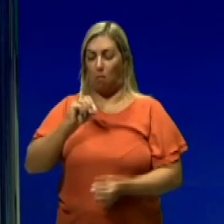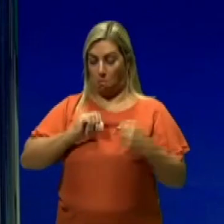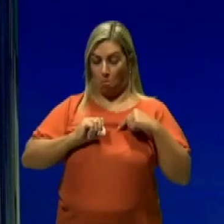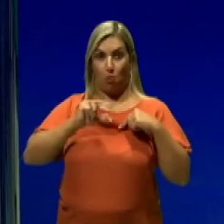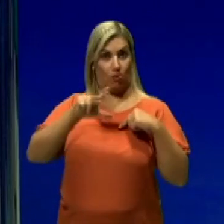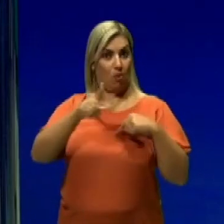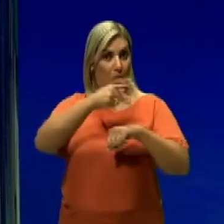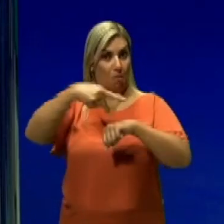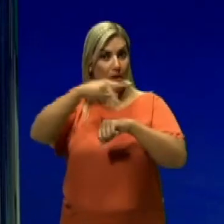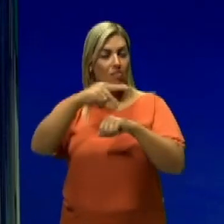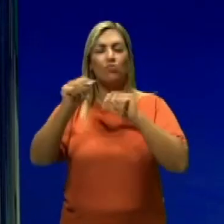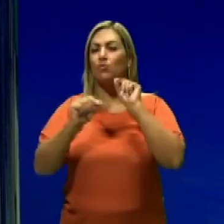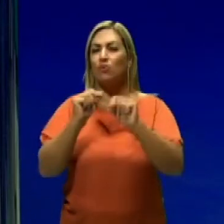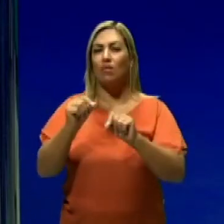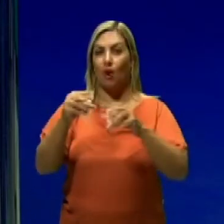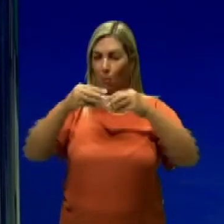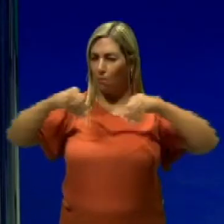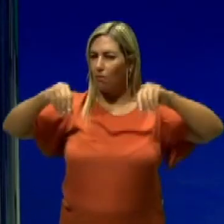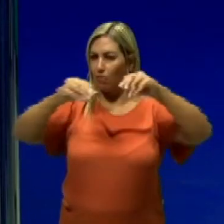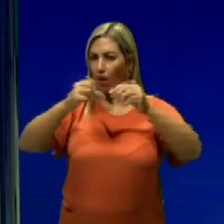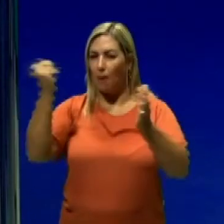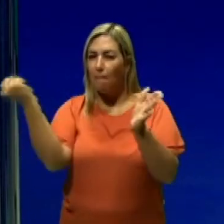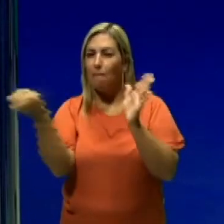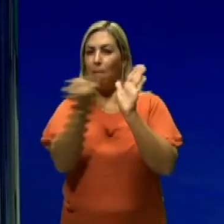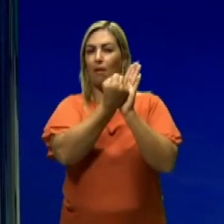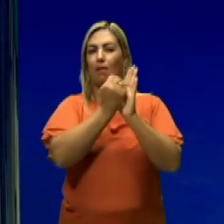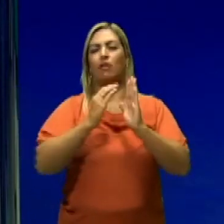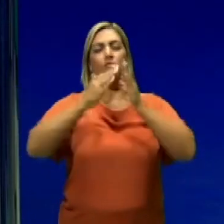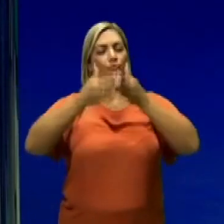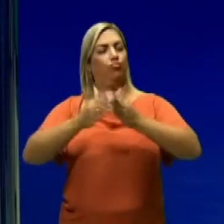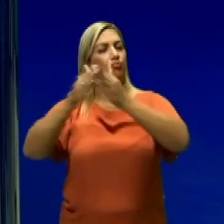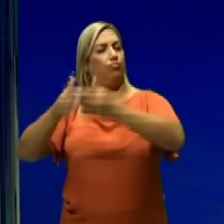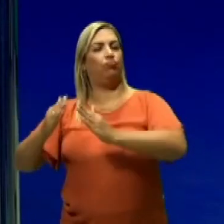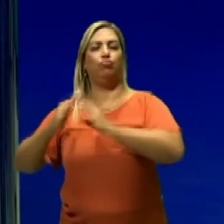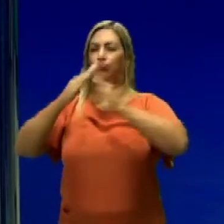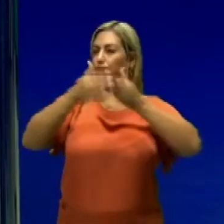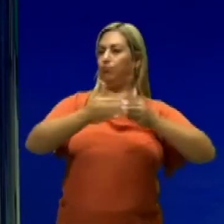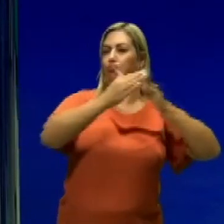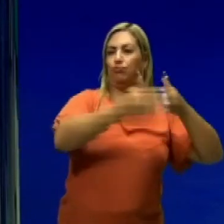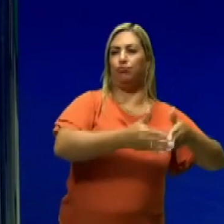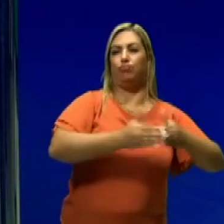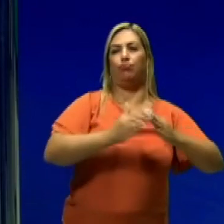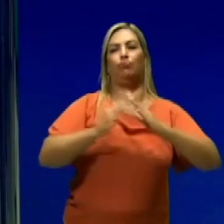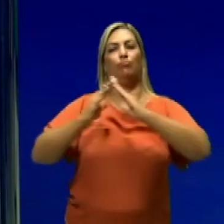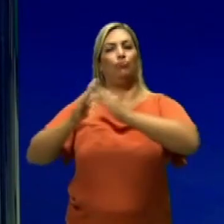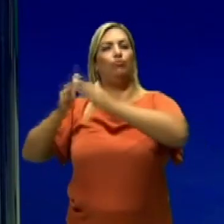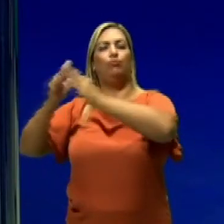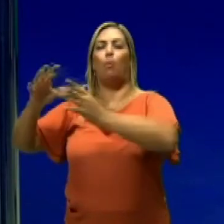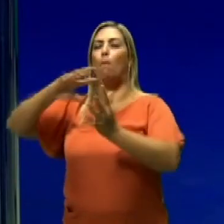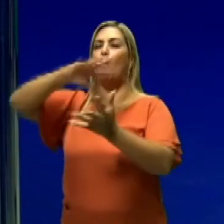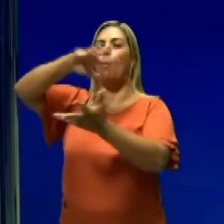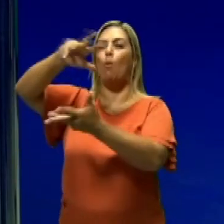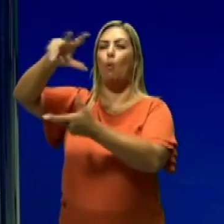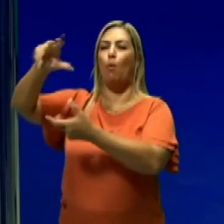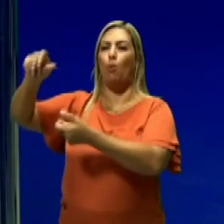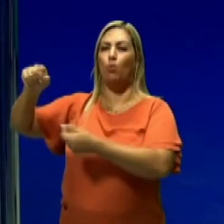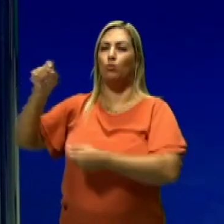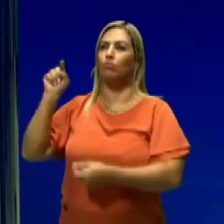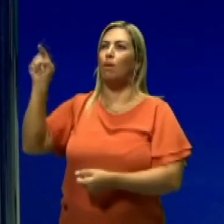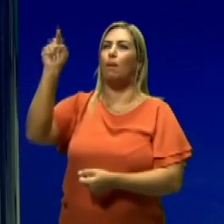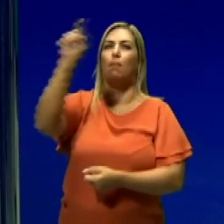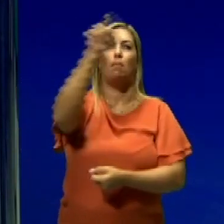portugal portugal era uma terra marcada pelas grandes navegações eles estavam indo pelo mundo para